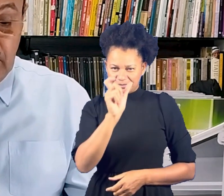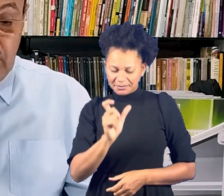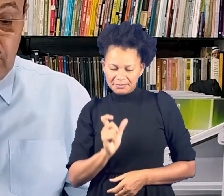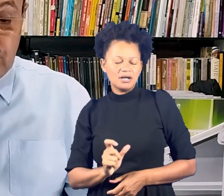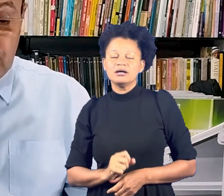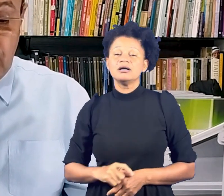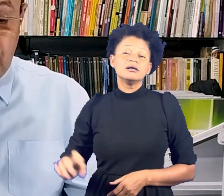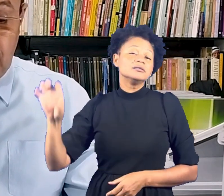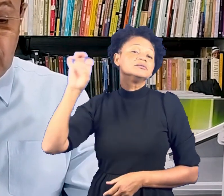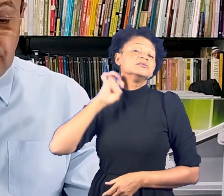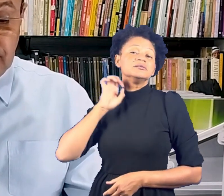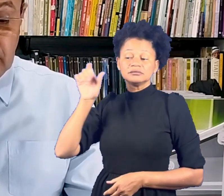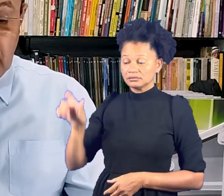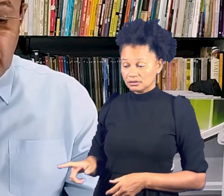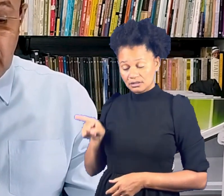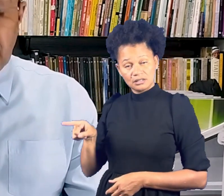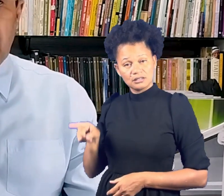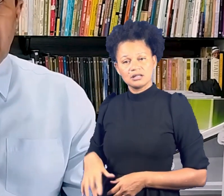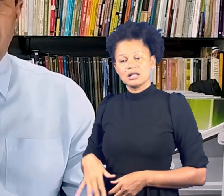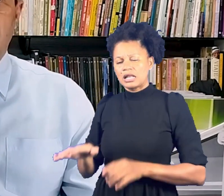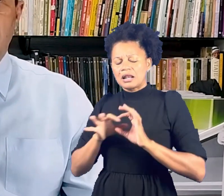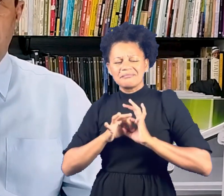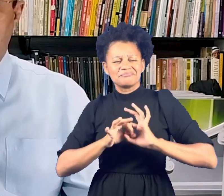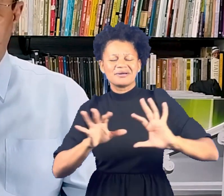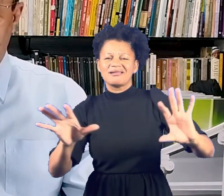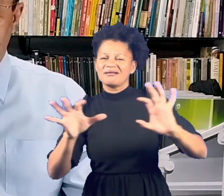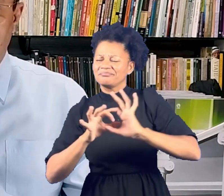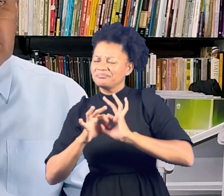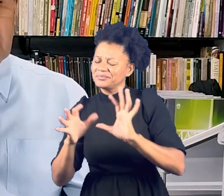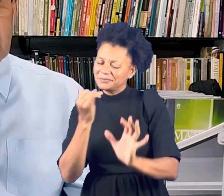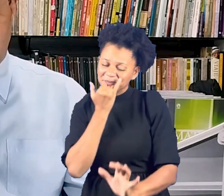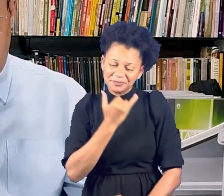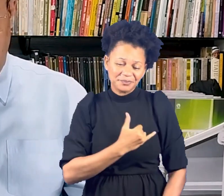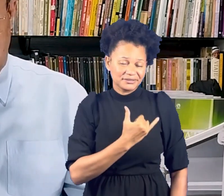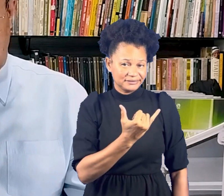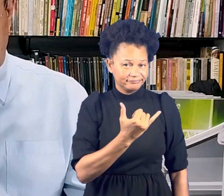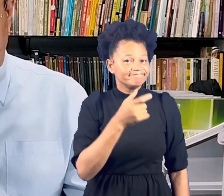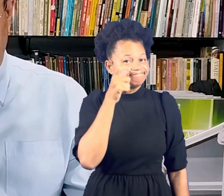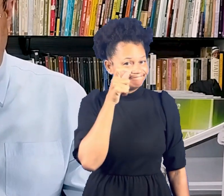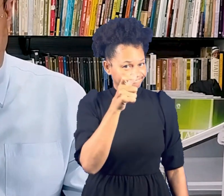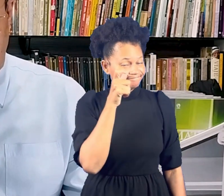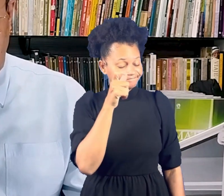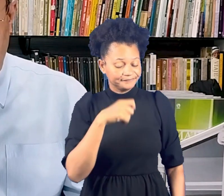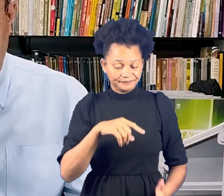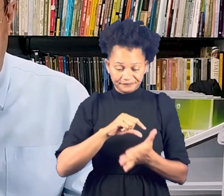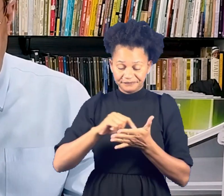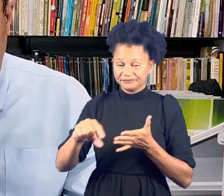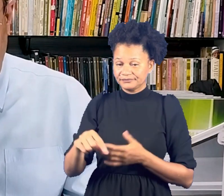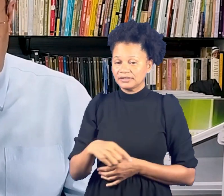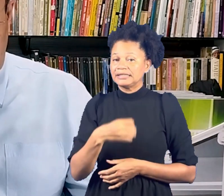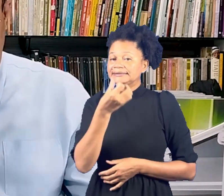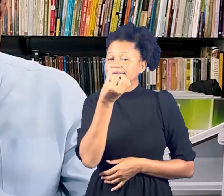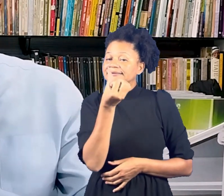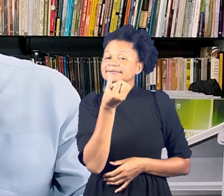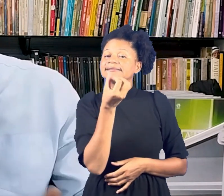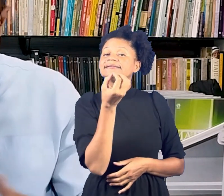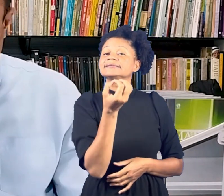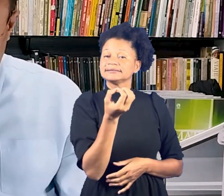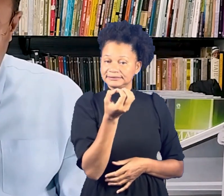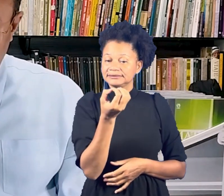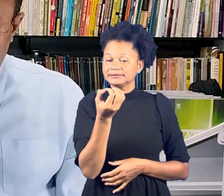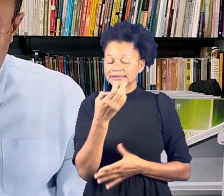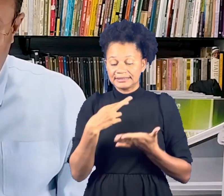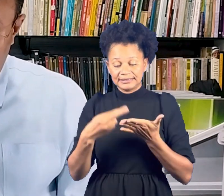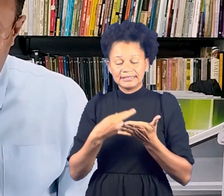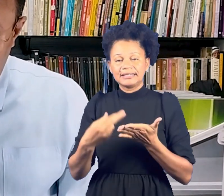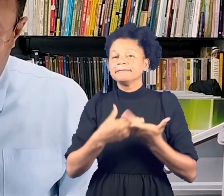tópico. Estevão liberava perdão, uma coisa muito interessante, Versículo